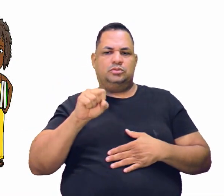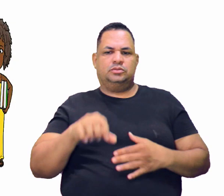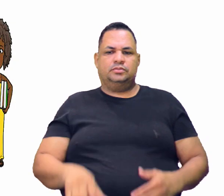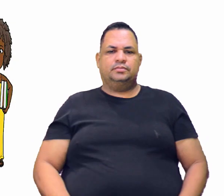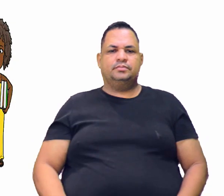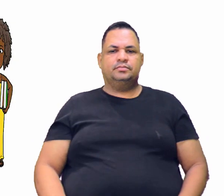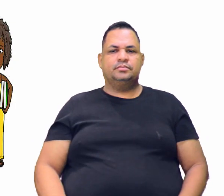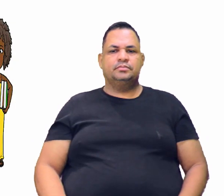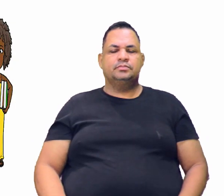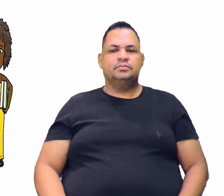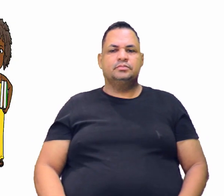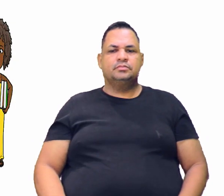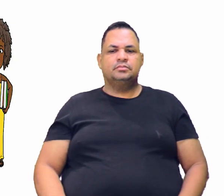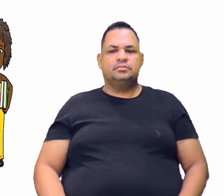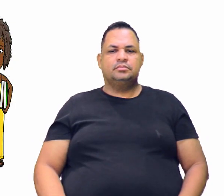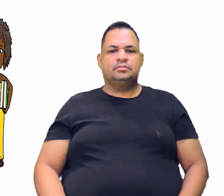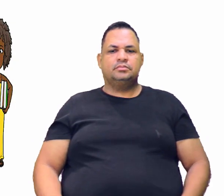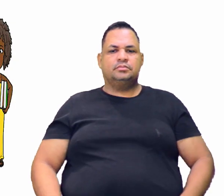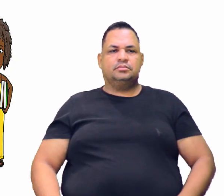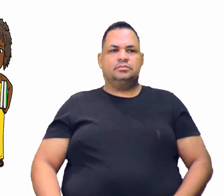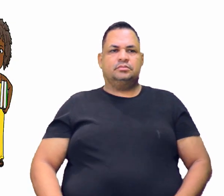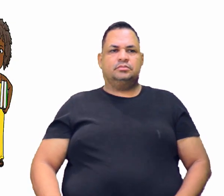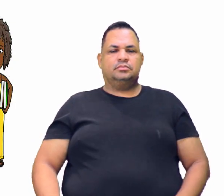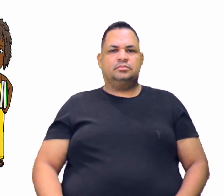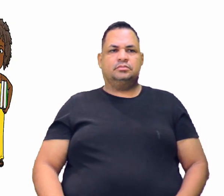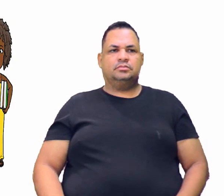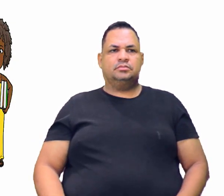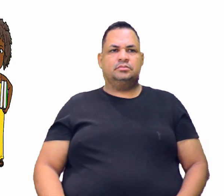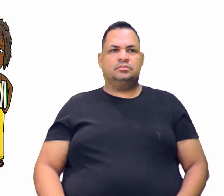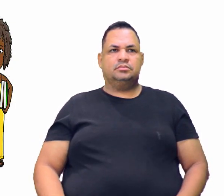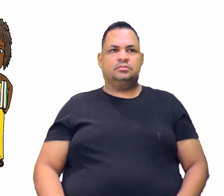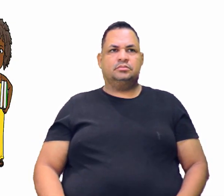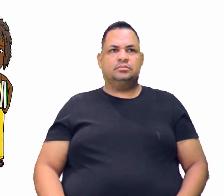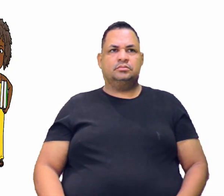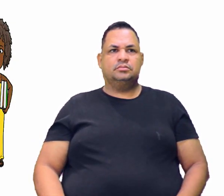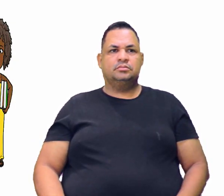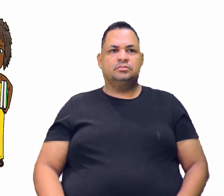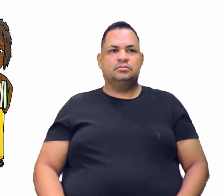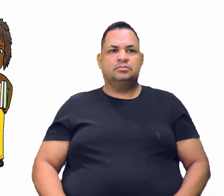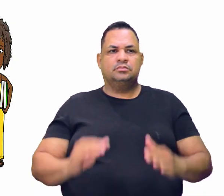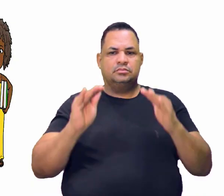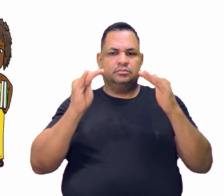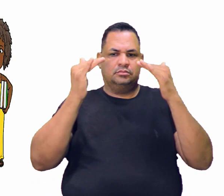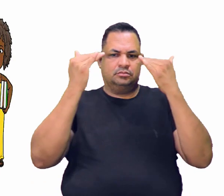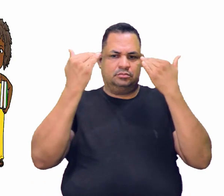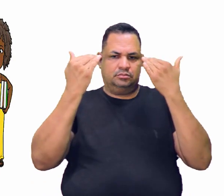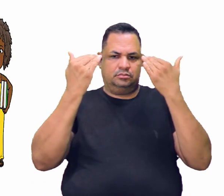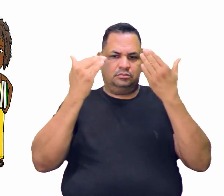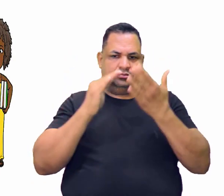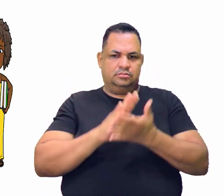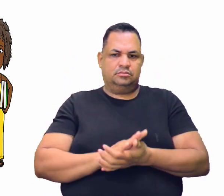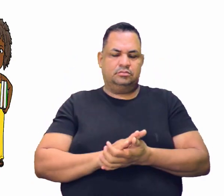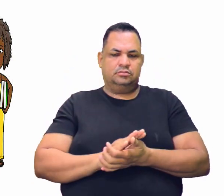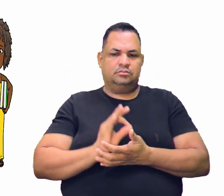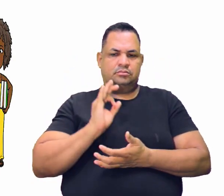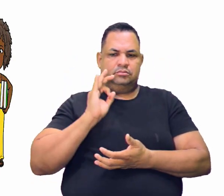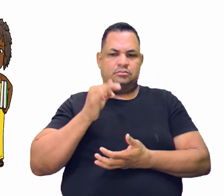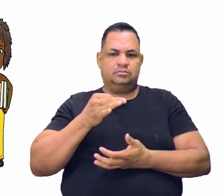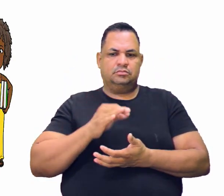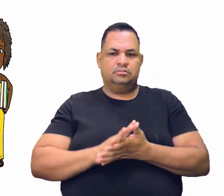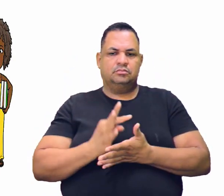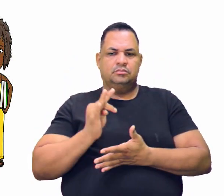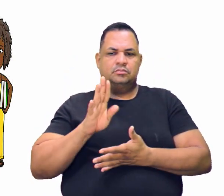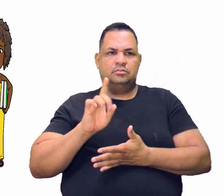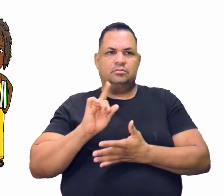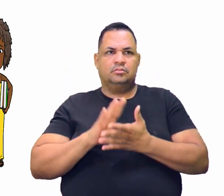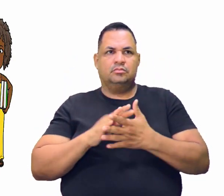o tio. Beleza? Então, essa aqui é para você prestar atenção, tá? Que tal